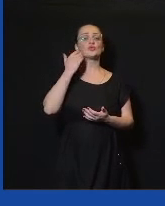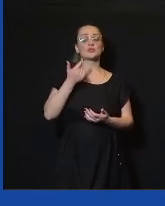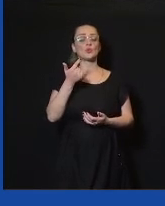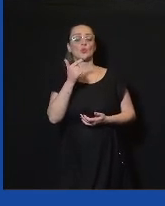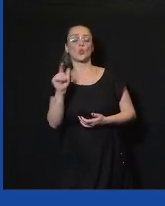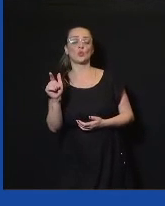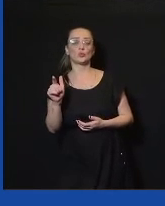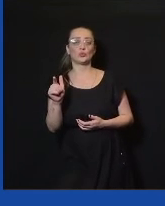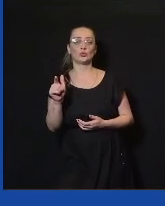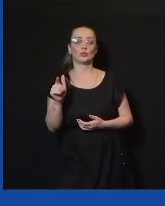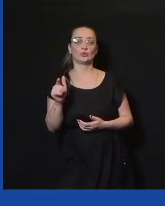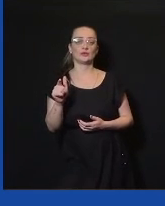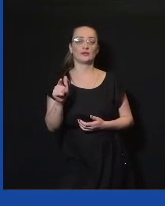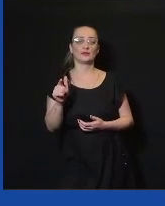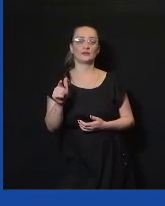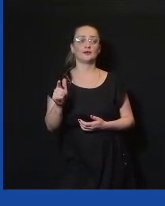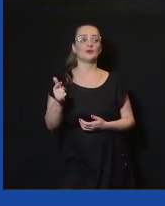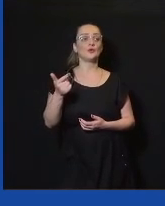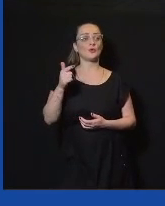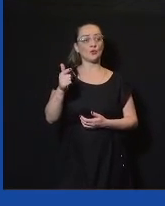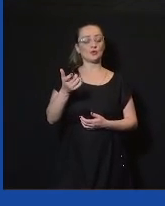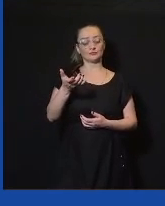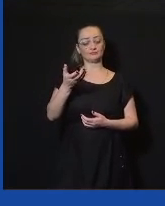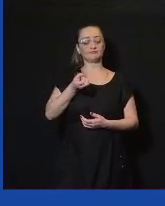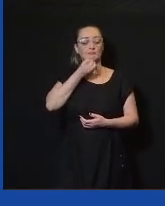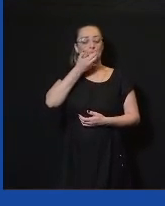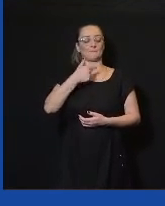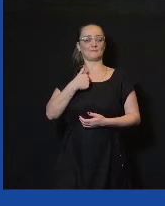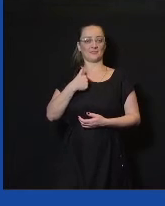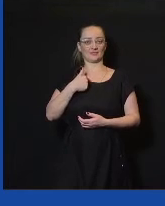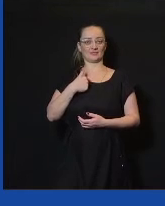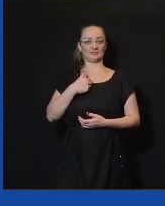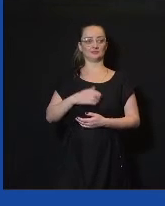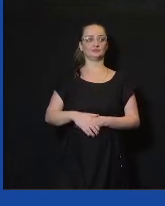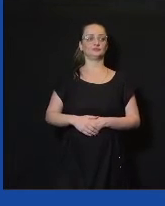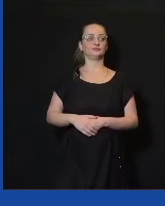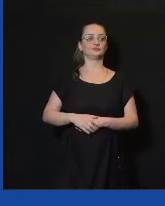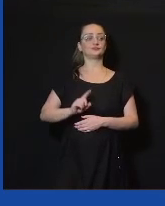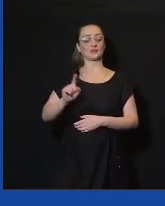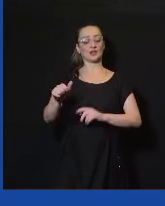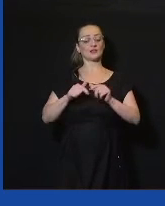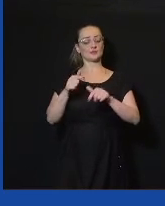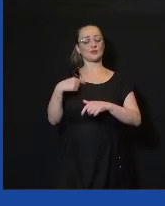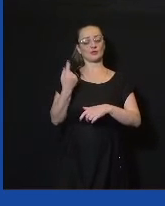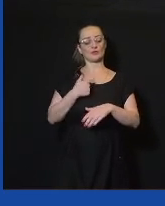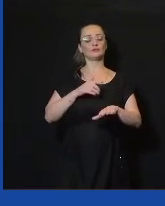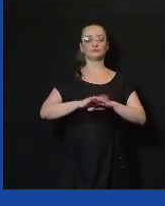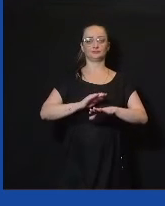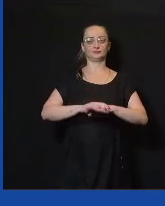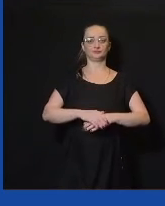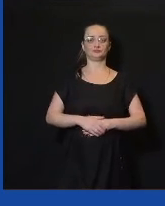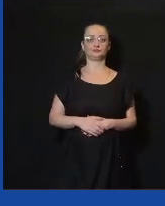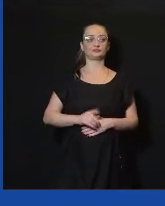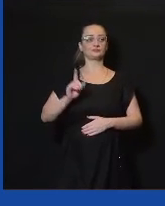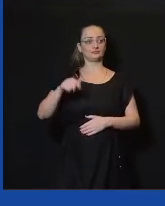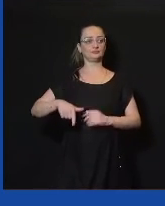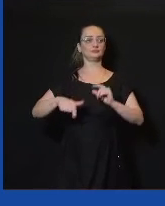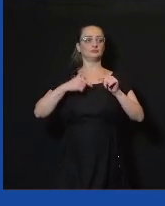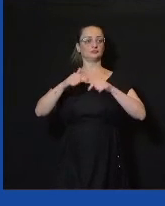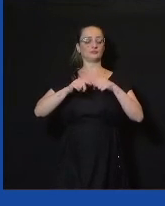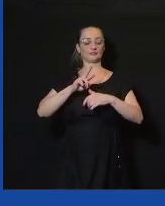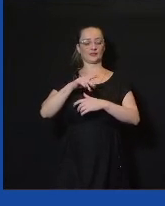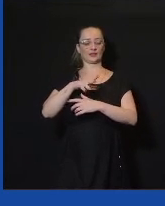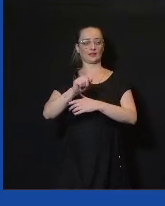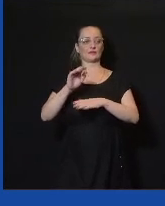outro quer o seu melhor. E esse é o trabalho que a gente faz. Esse é o trabalho que a Renata faz,